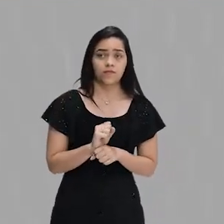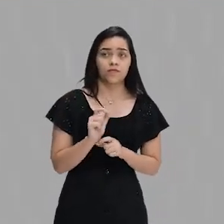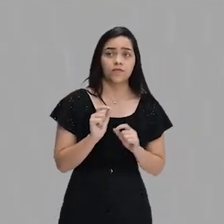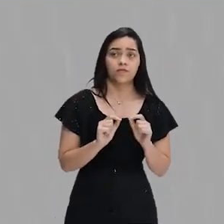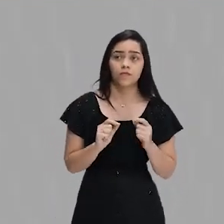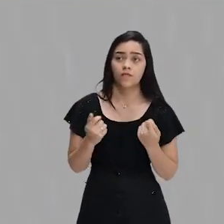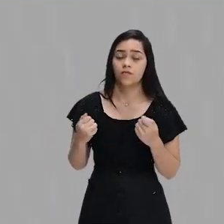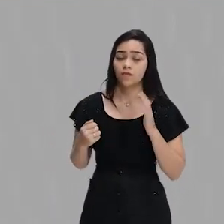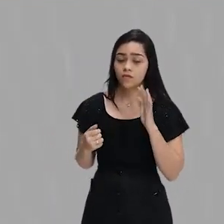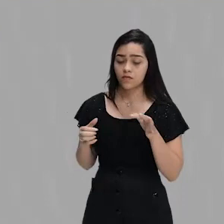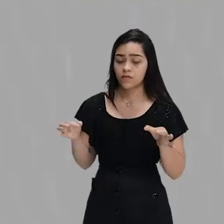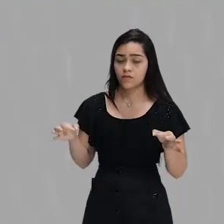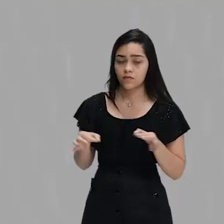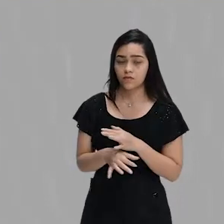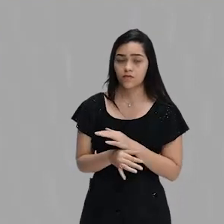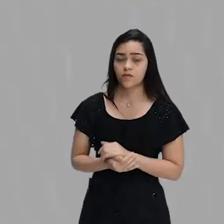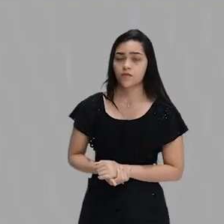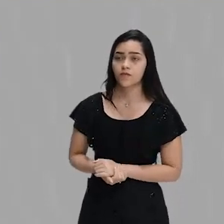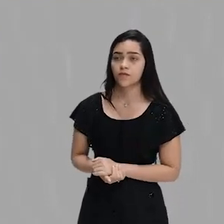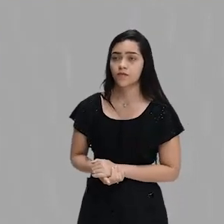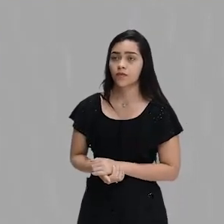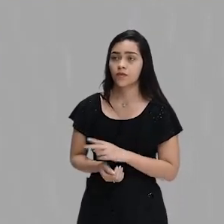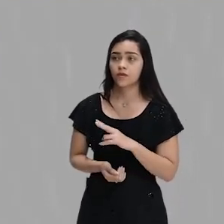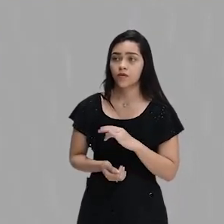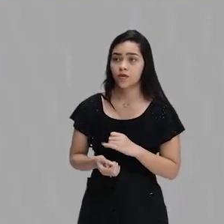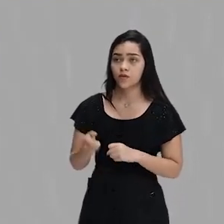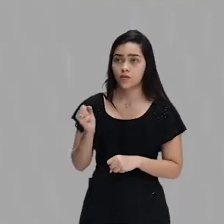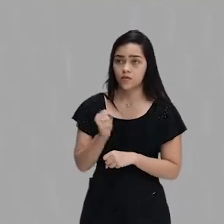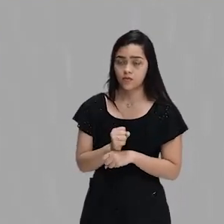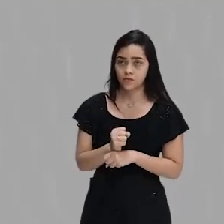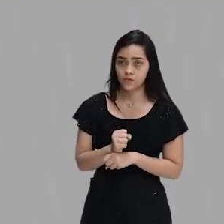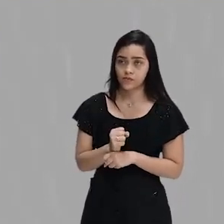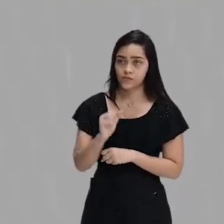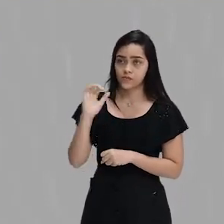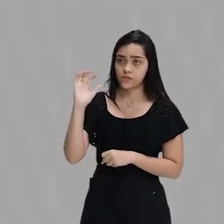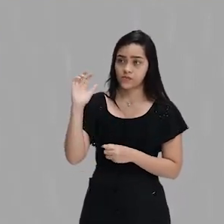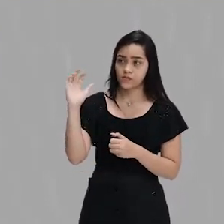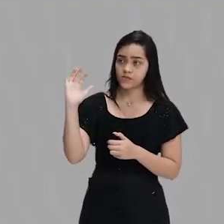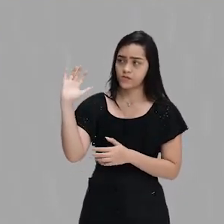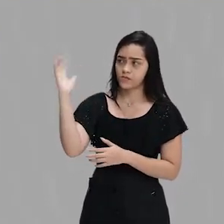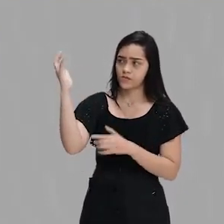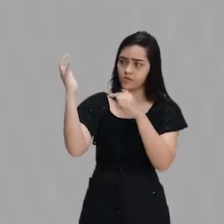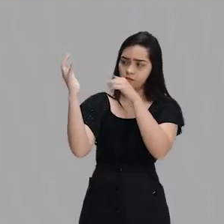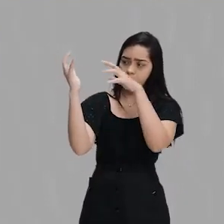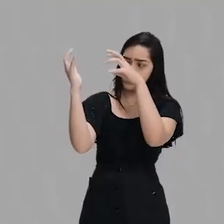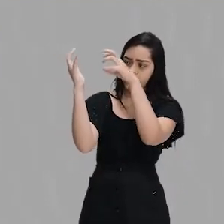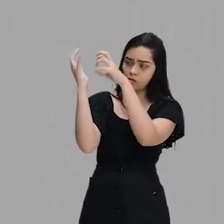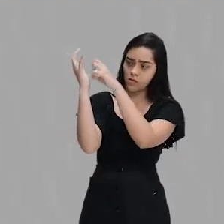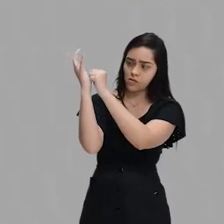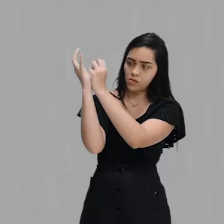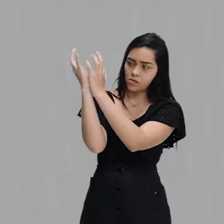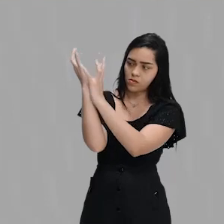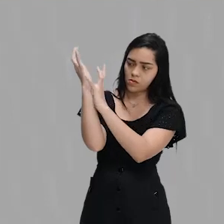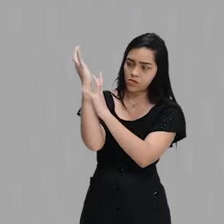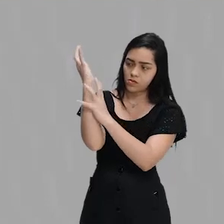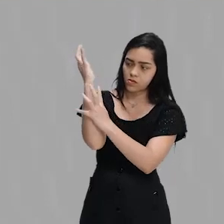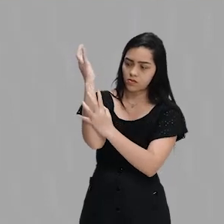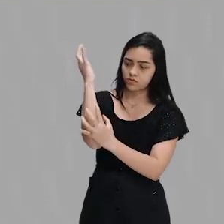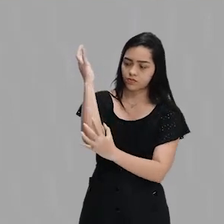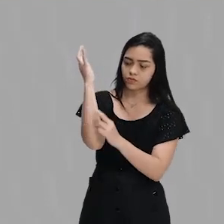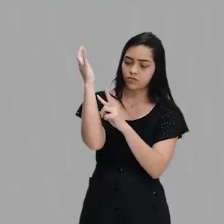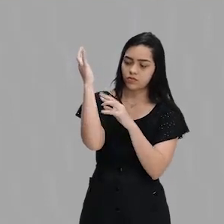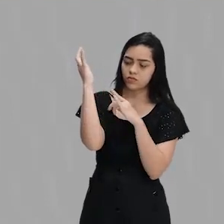consumir o alimento já pronto. Então, ela vai alojar-se no corpo de outras plantas, que essas outras plantas